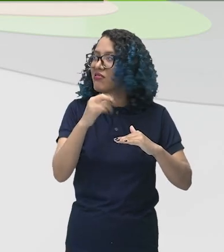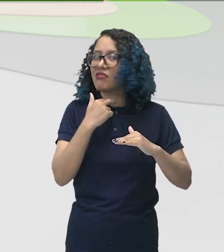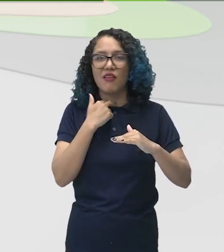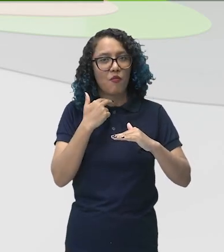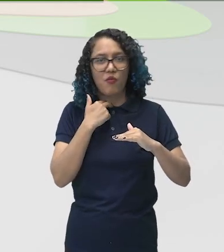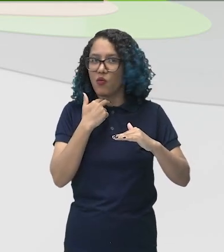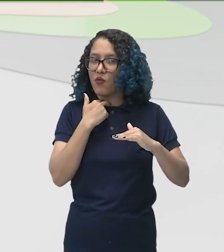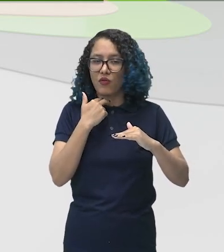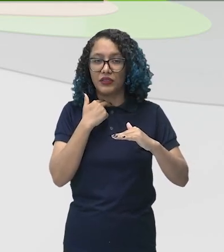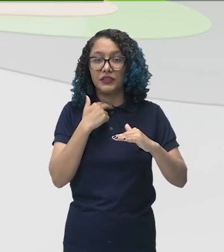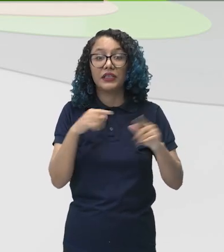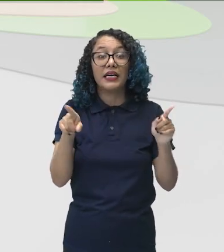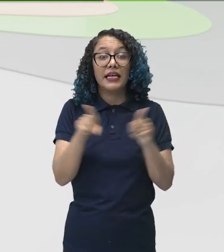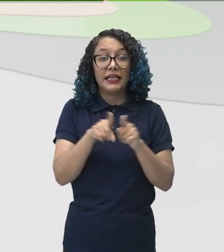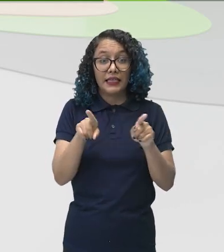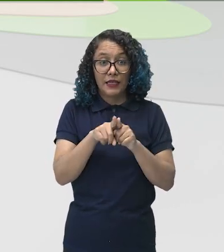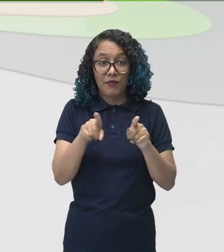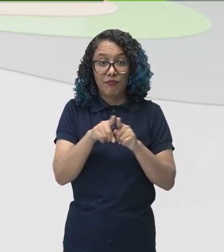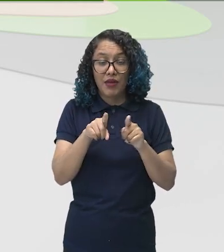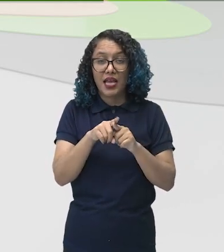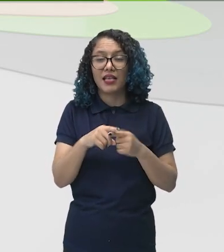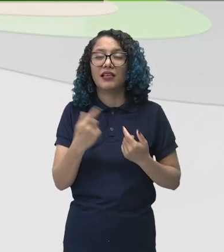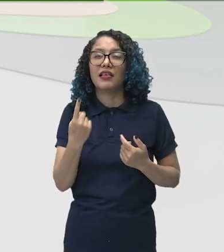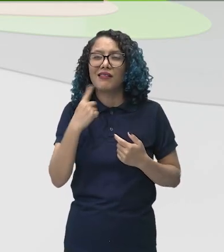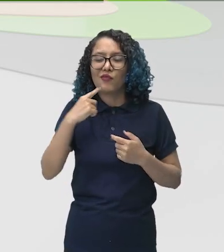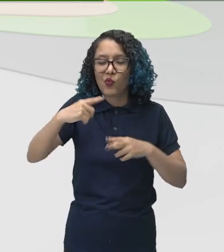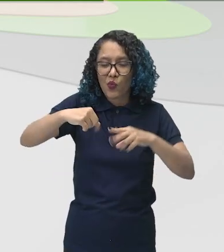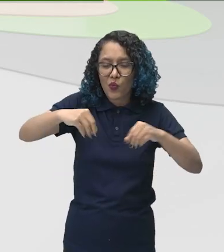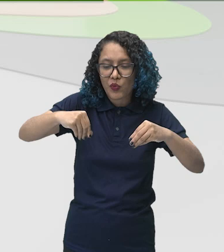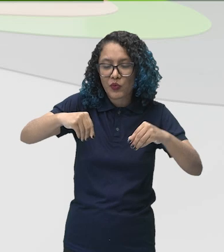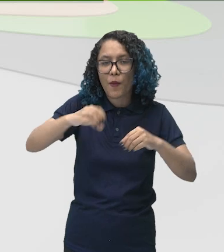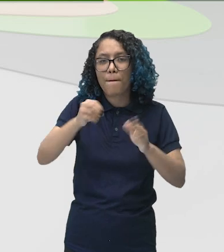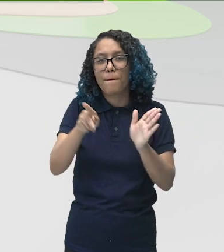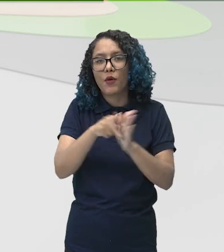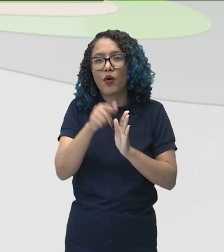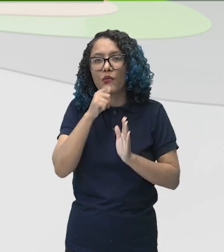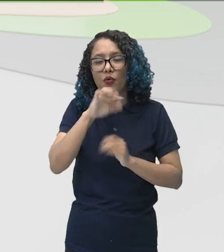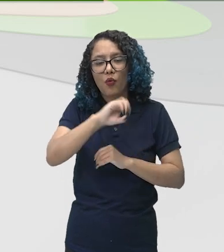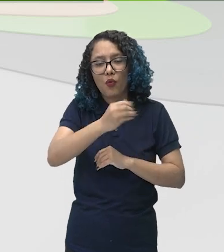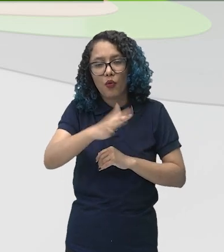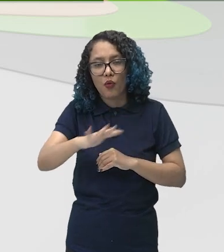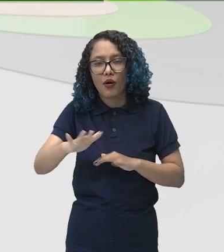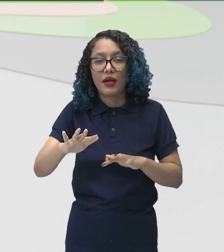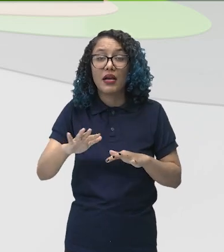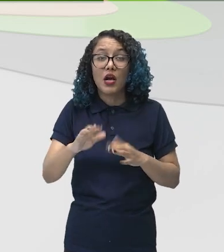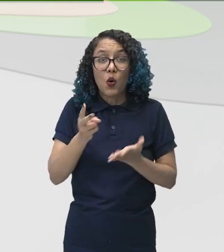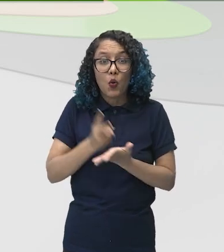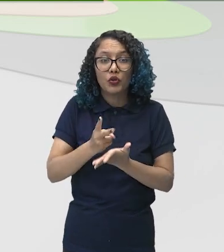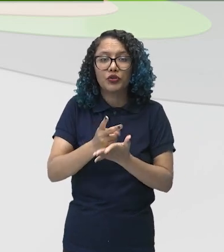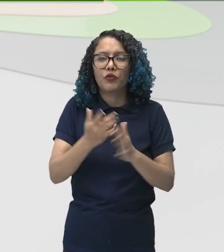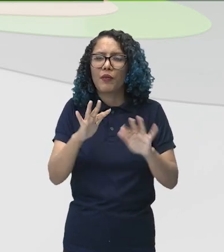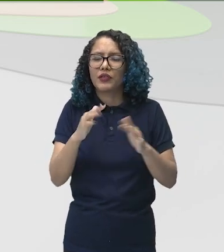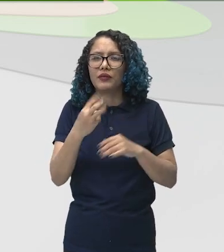vocês acreditam que a salinidade do oceano, ela tem permanecido ali em torno de